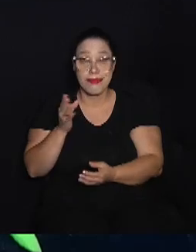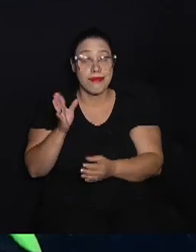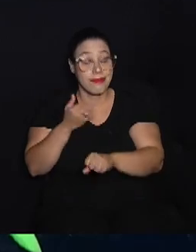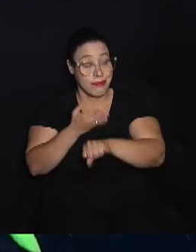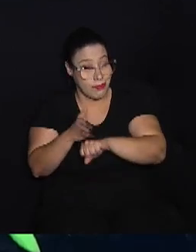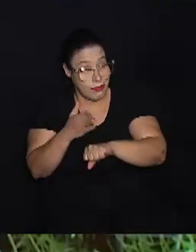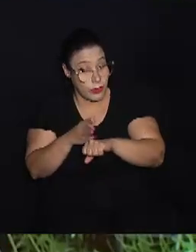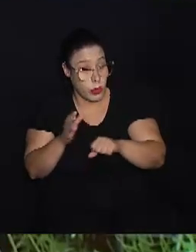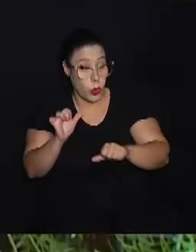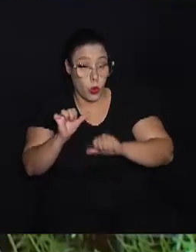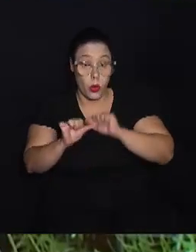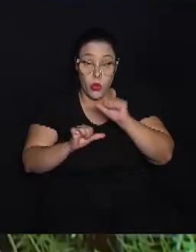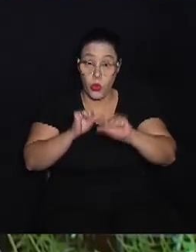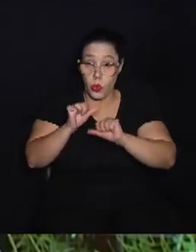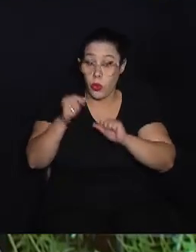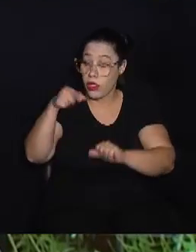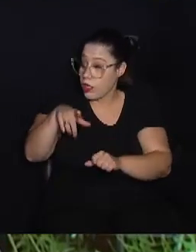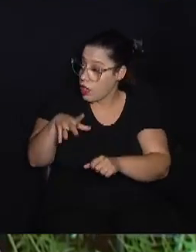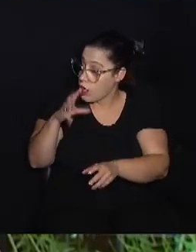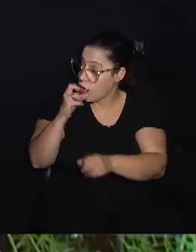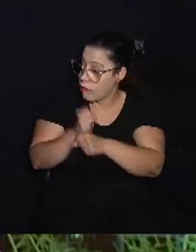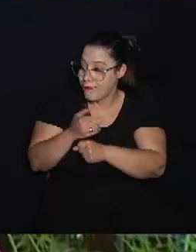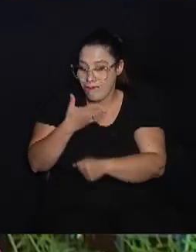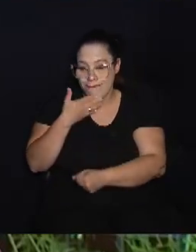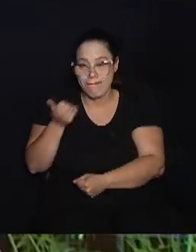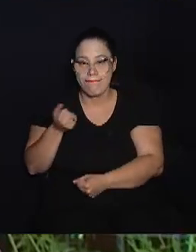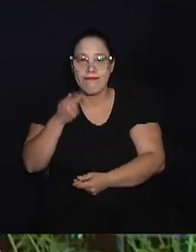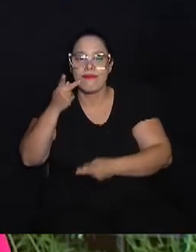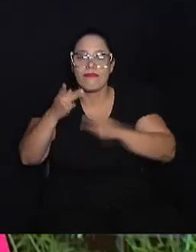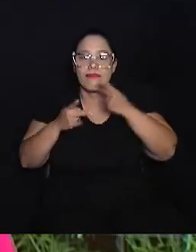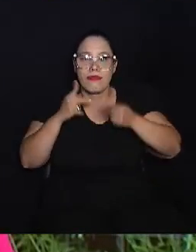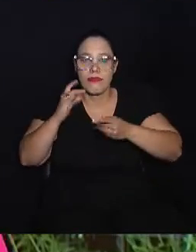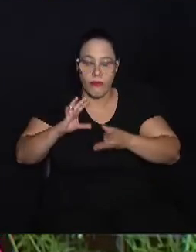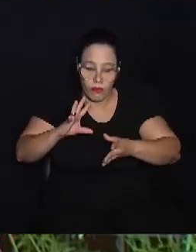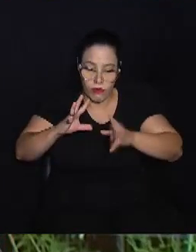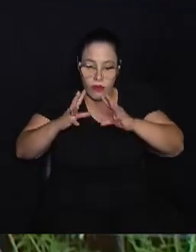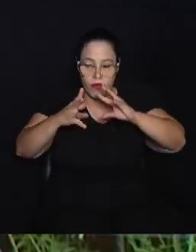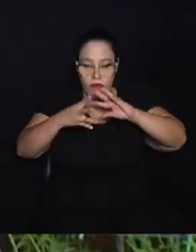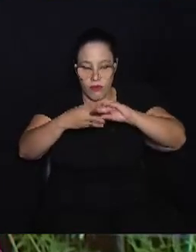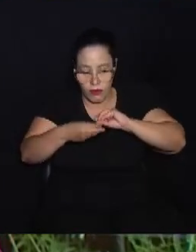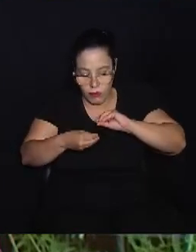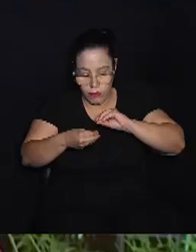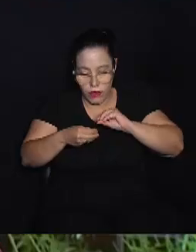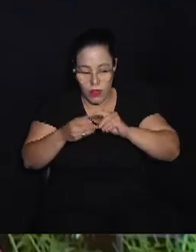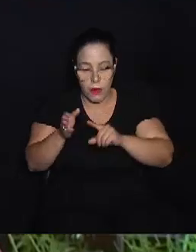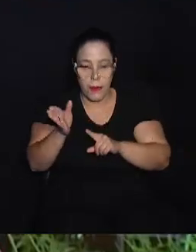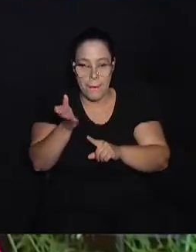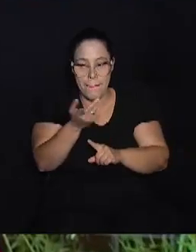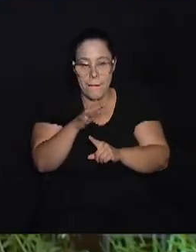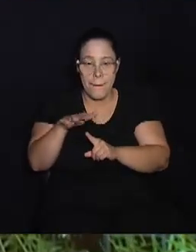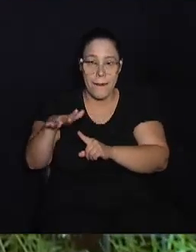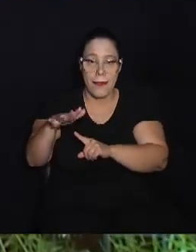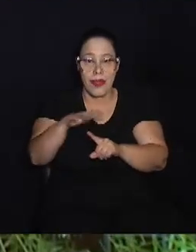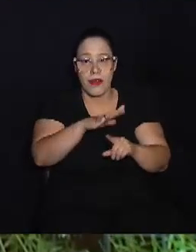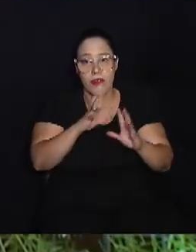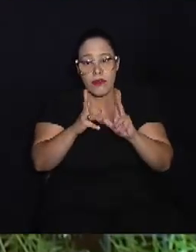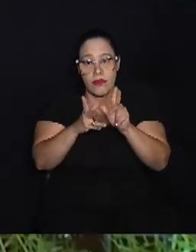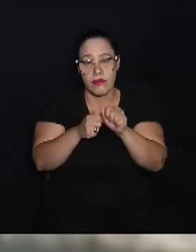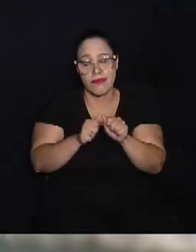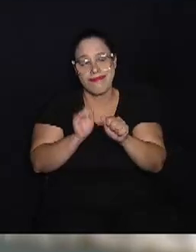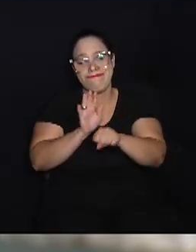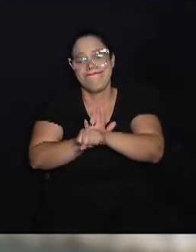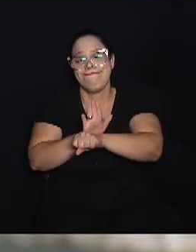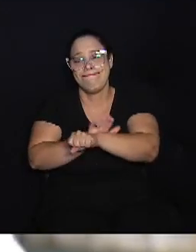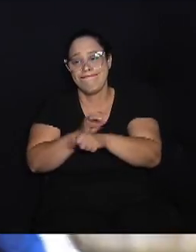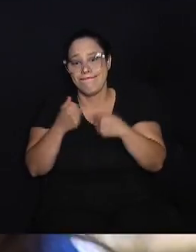e transformadora. E esse ano, nada melhor do que falar sobre sustentabilidade e meio ambiente, porque o mundo está precisando de cuidados,